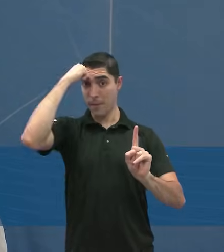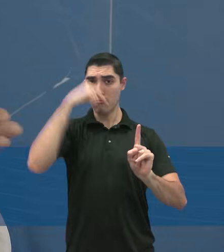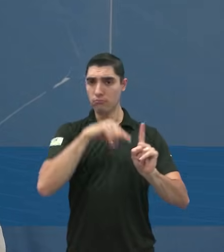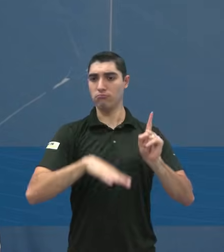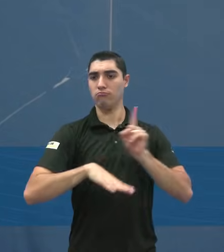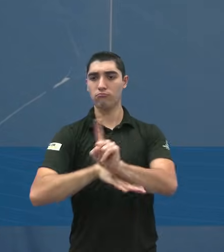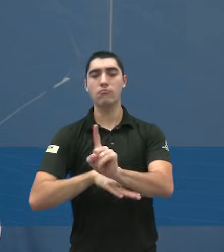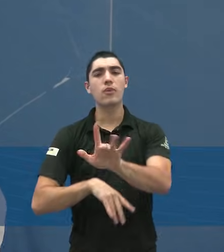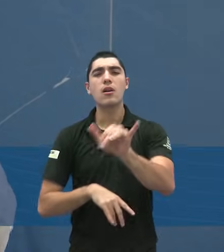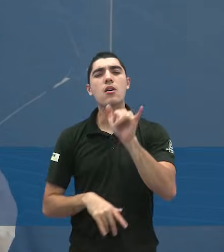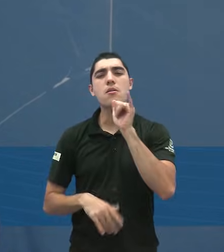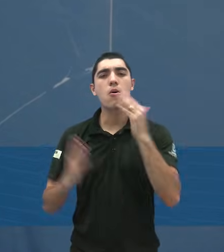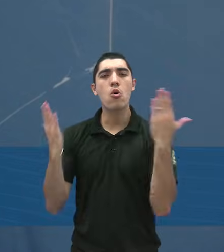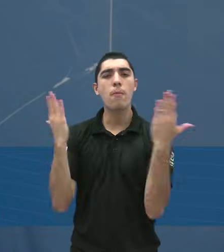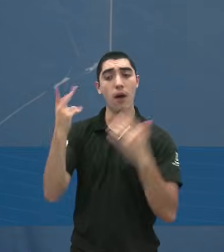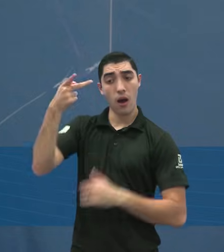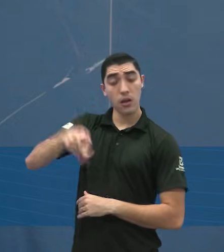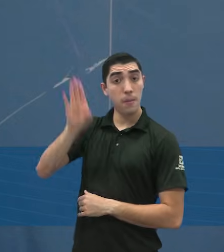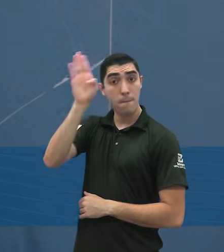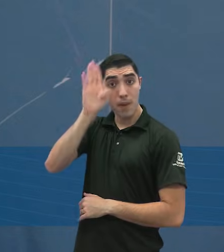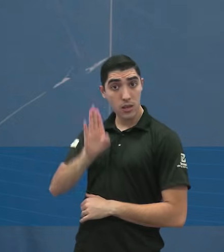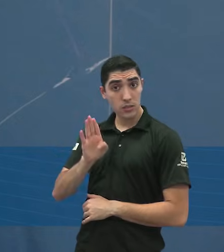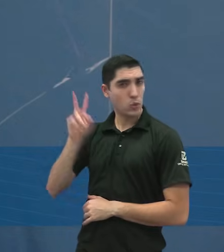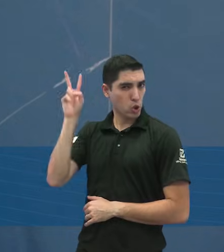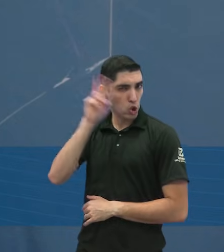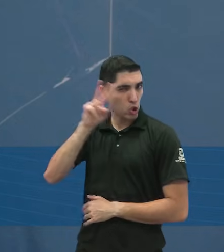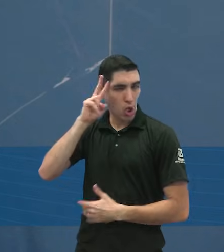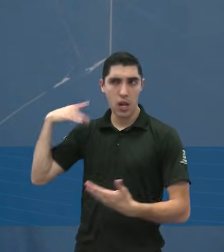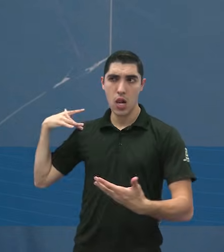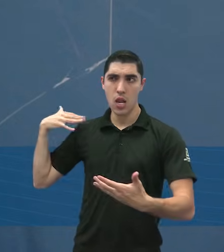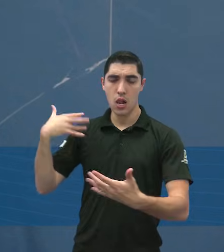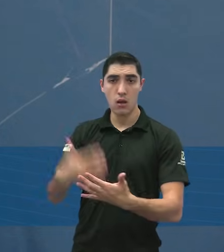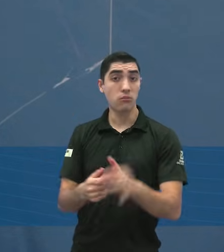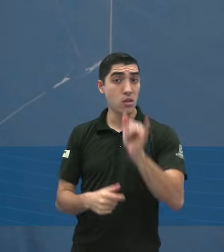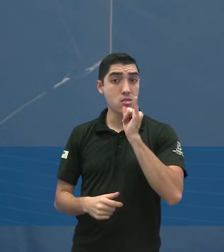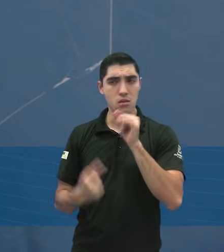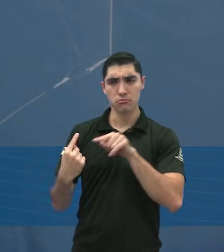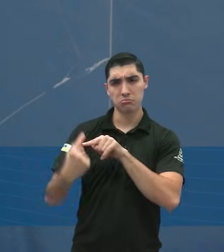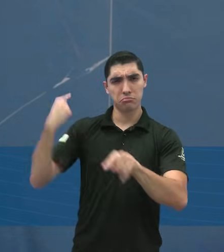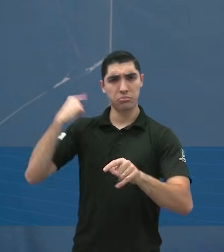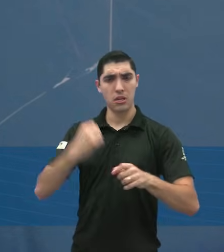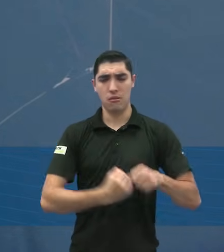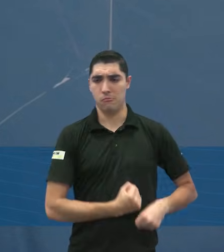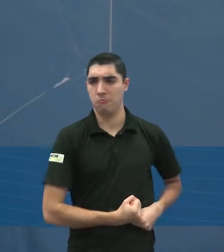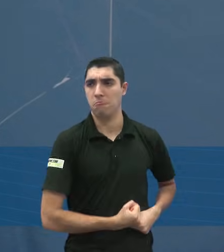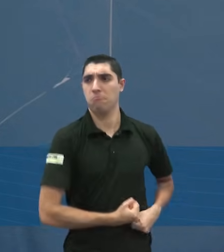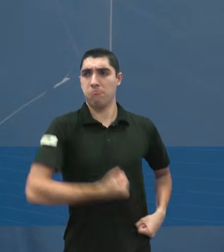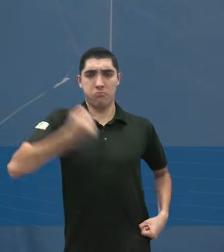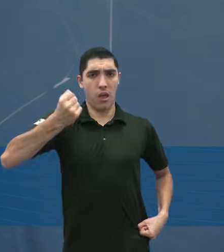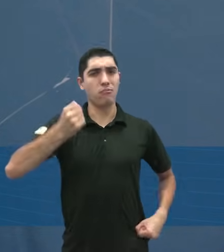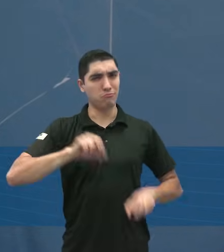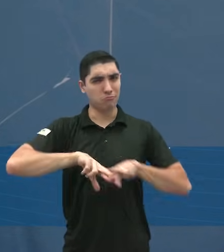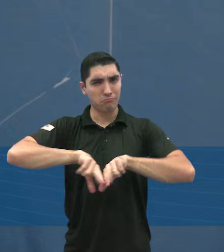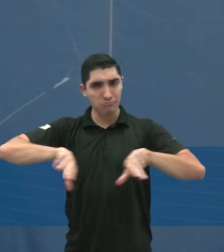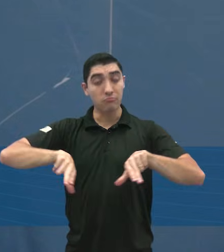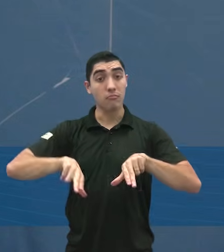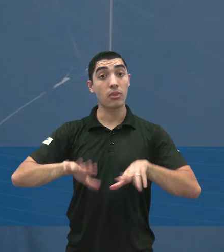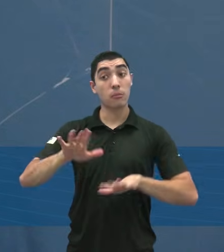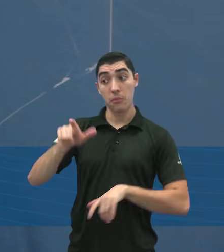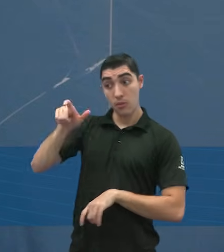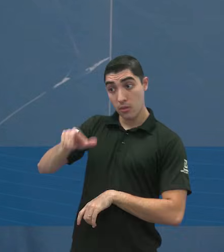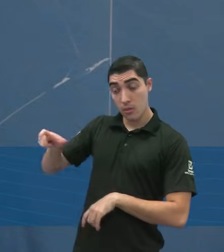por exemplo, na história do Brasil. Para contar a história do Brasil, mesmo da independência, coisa assim, vista